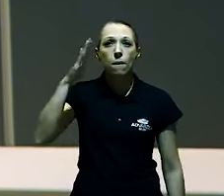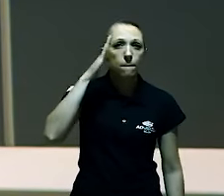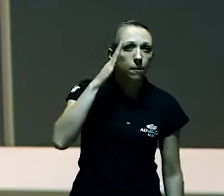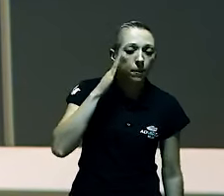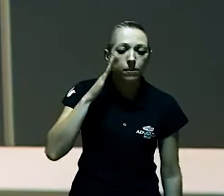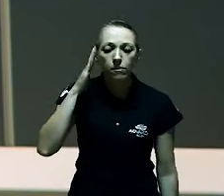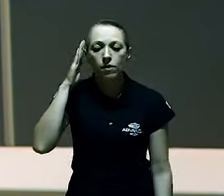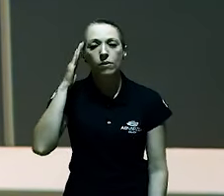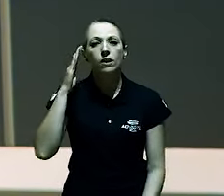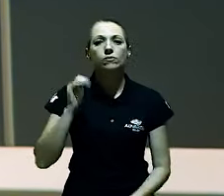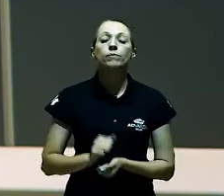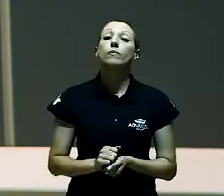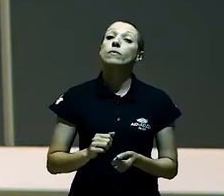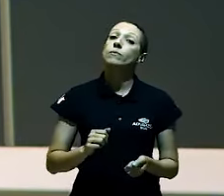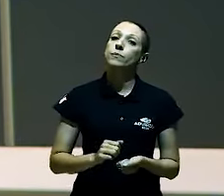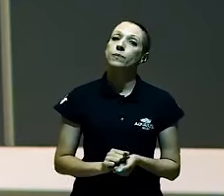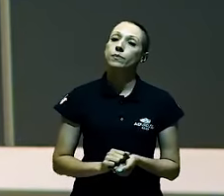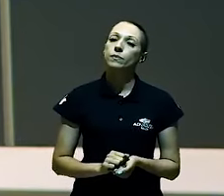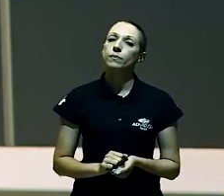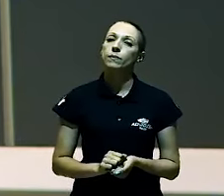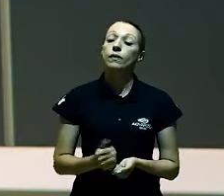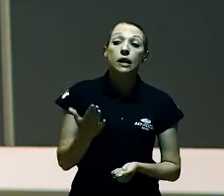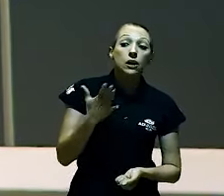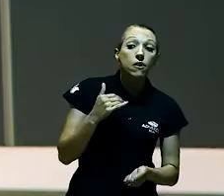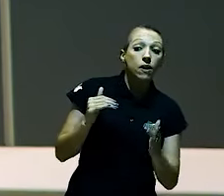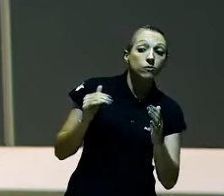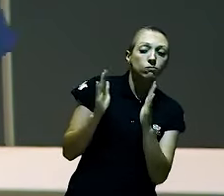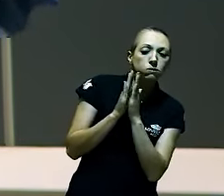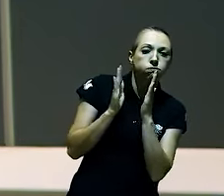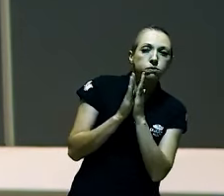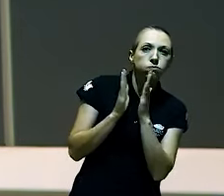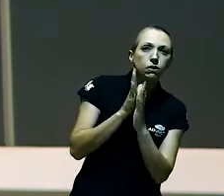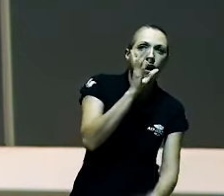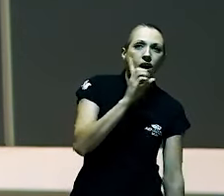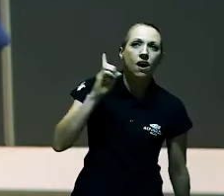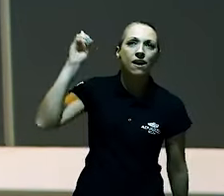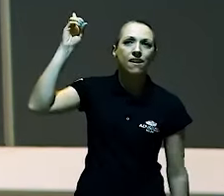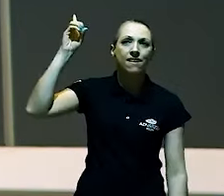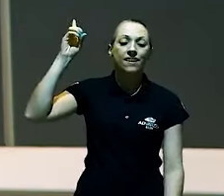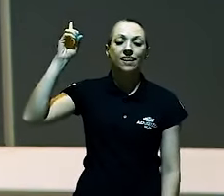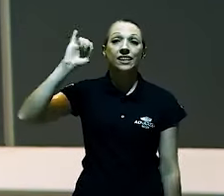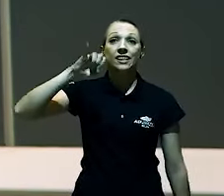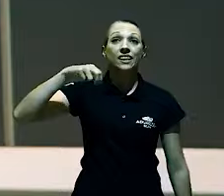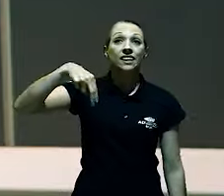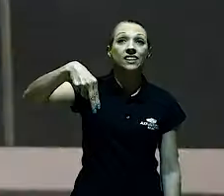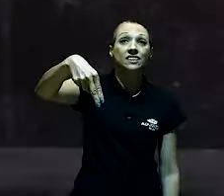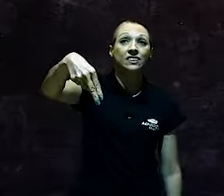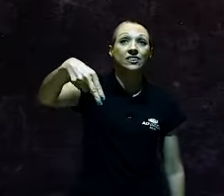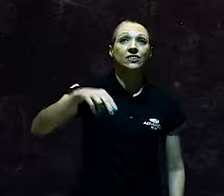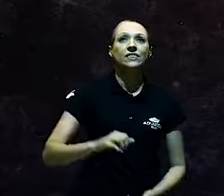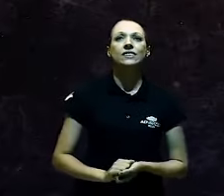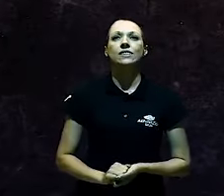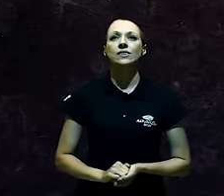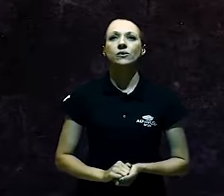é o culpado. E quando eles lançaram sorte, a sorte caiu sobre Jonas. E aí o texto nos diz de